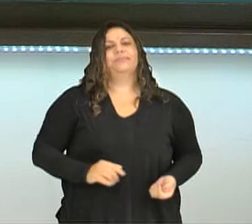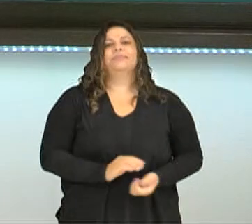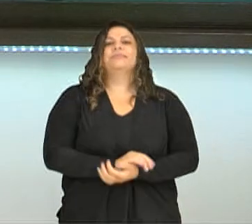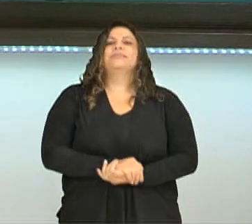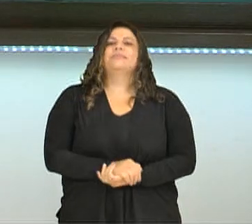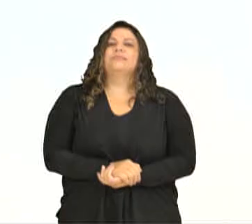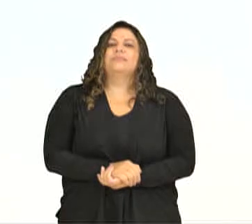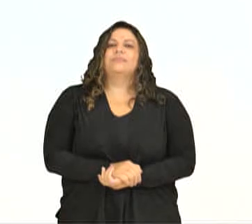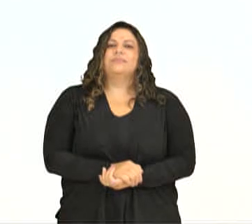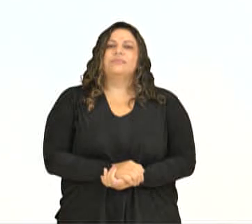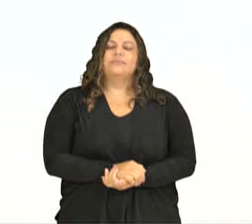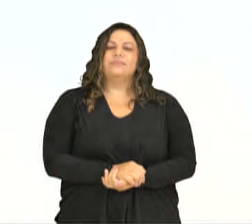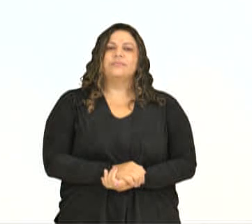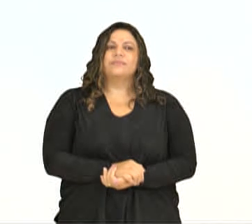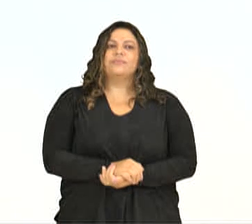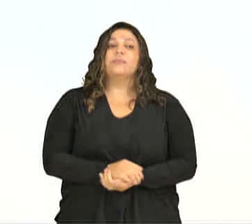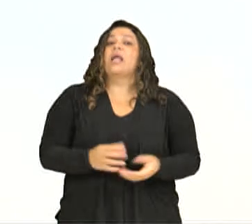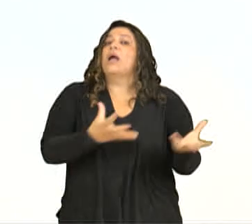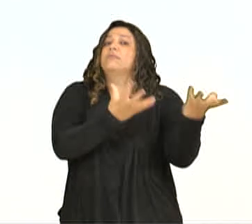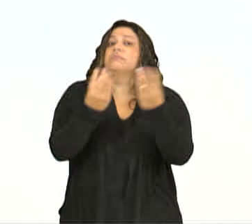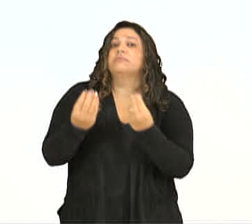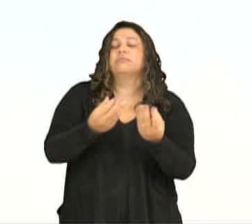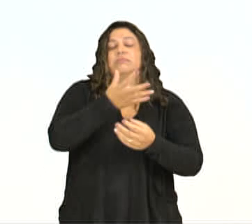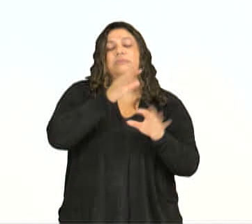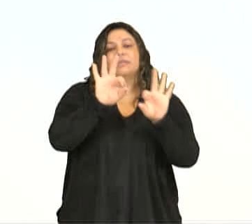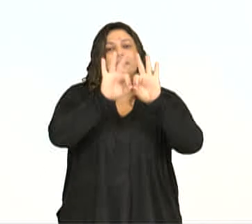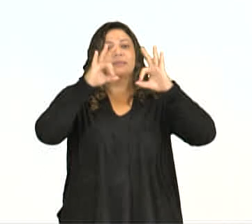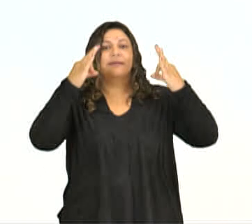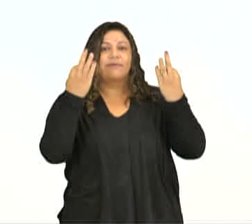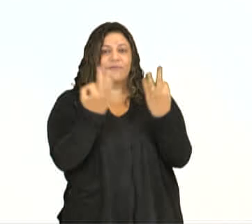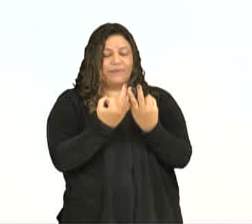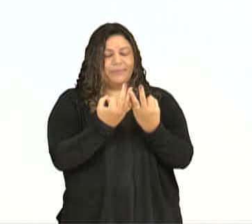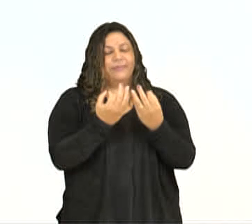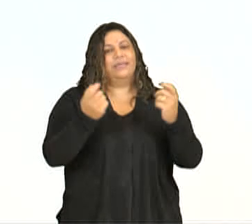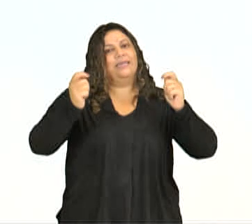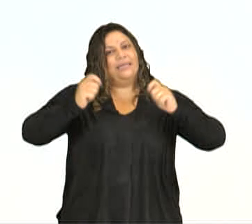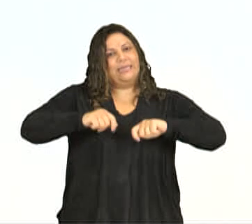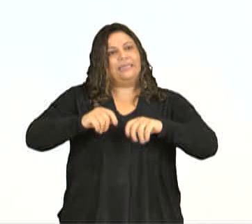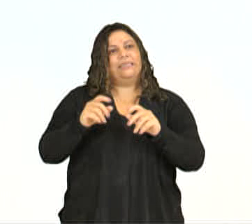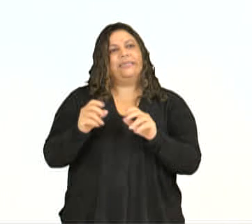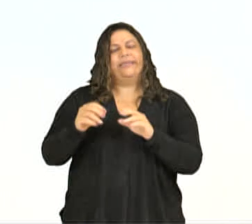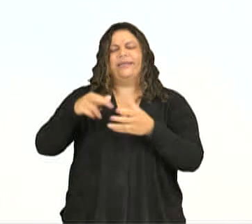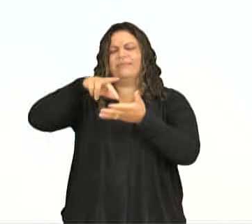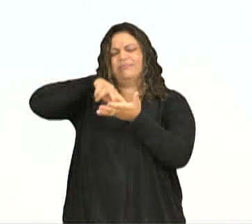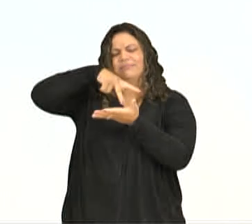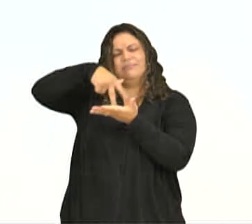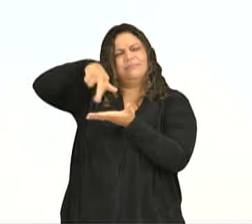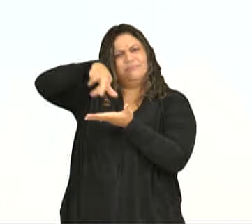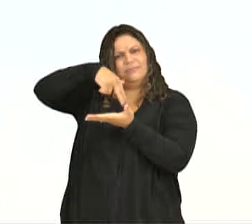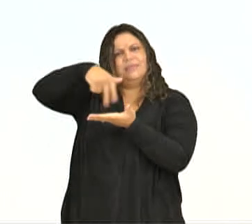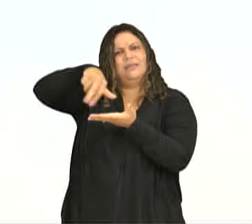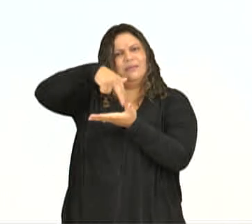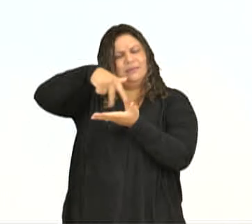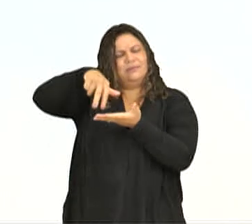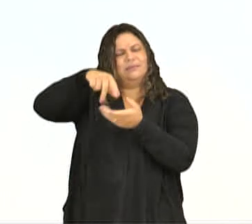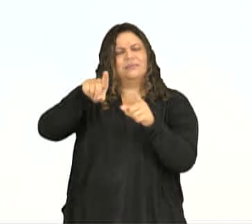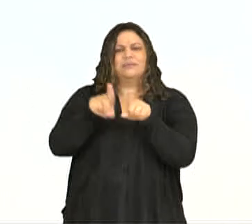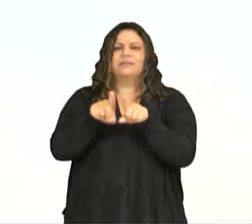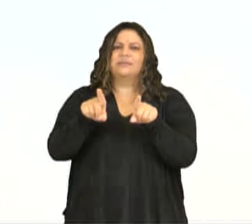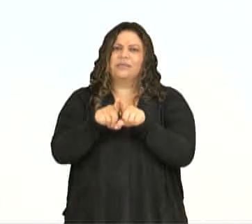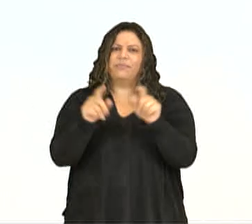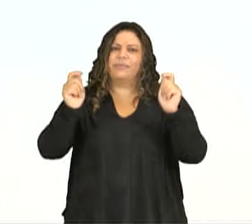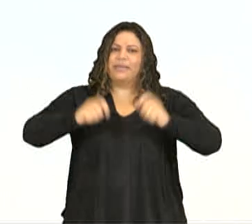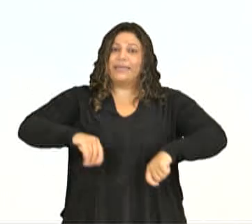Além disso, muitas famílias descendentes do leste europeu dançam a polca nas suas festas de casamento. A polca é uma